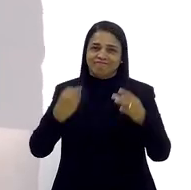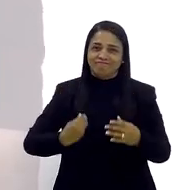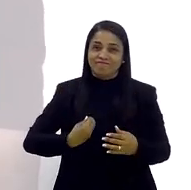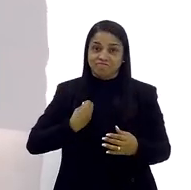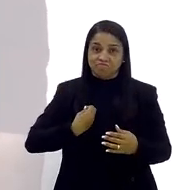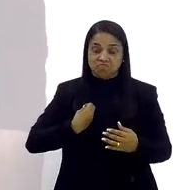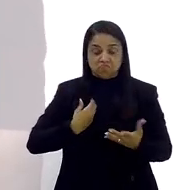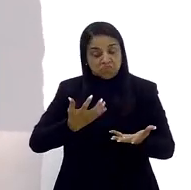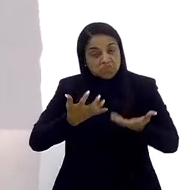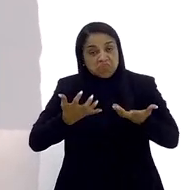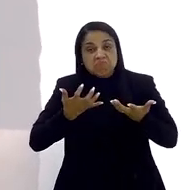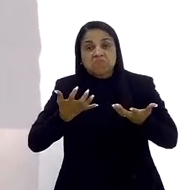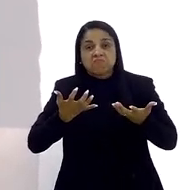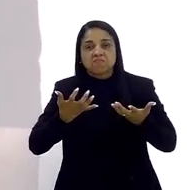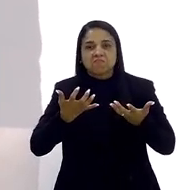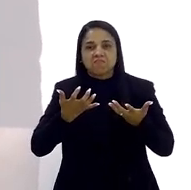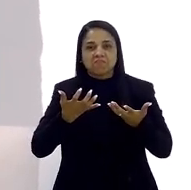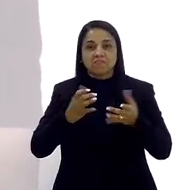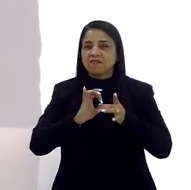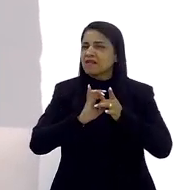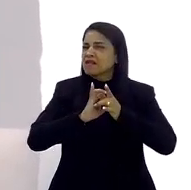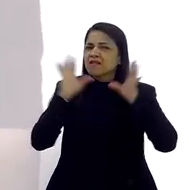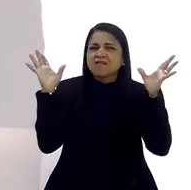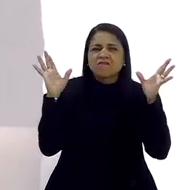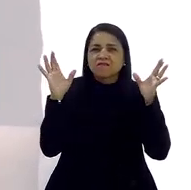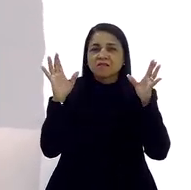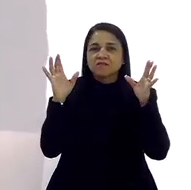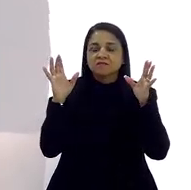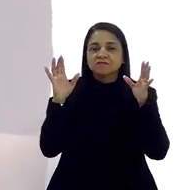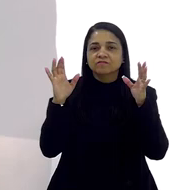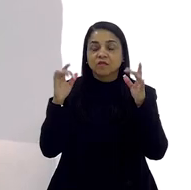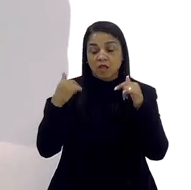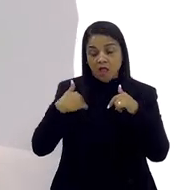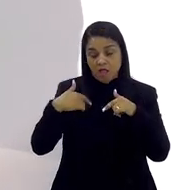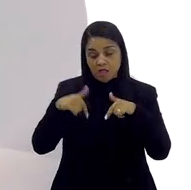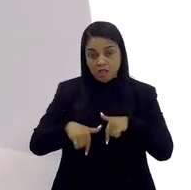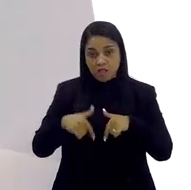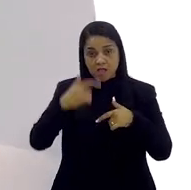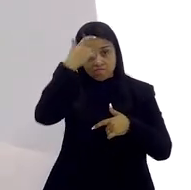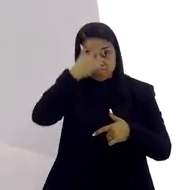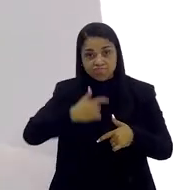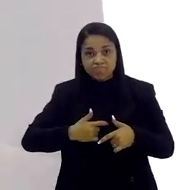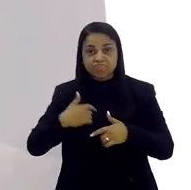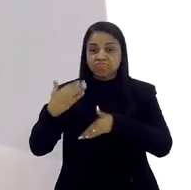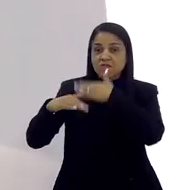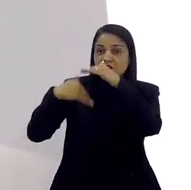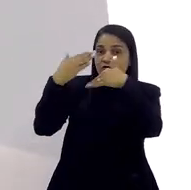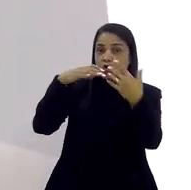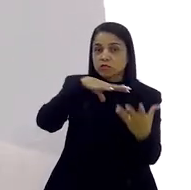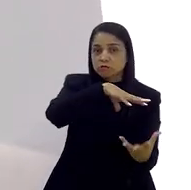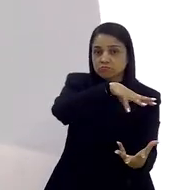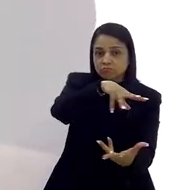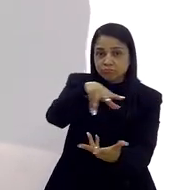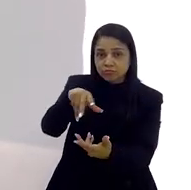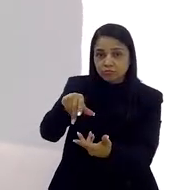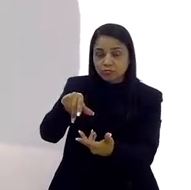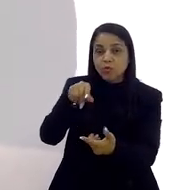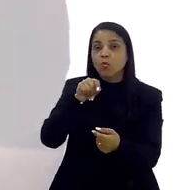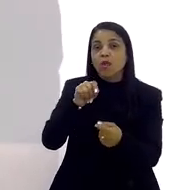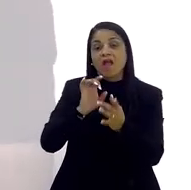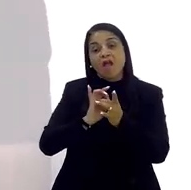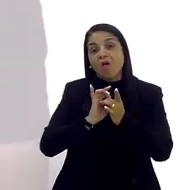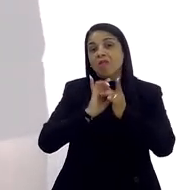o que você quiser o que você quiser a parte da evolução Nossa aqui na terra é